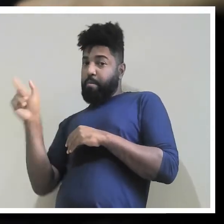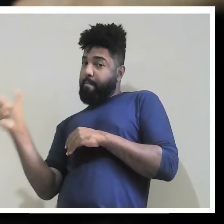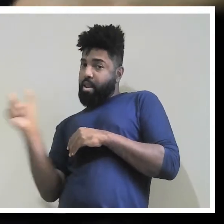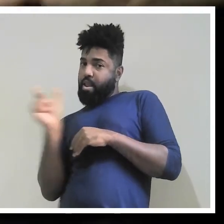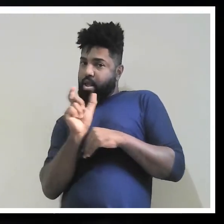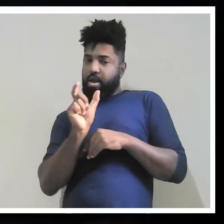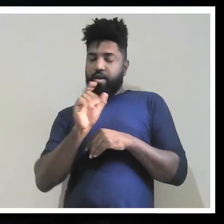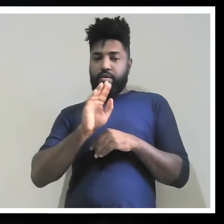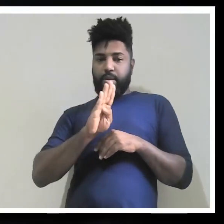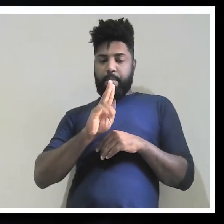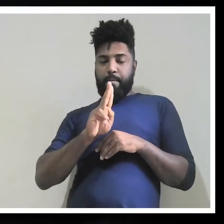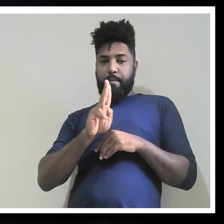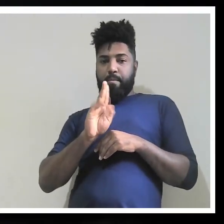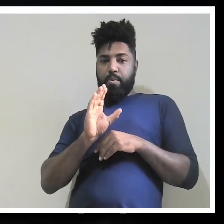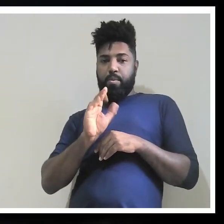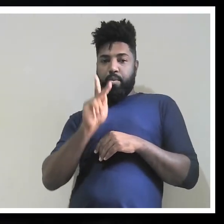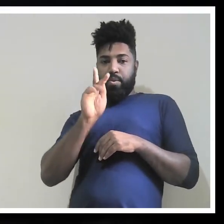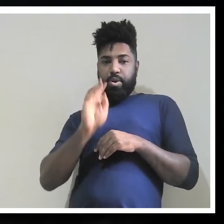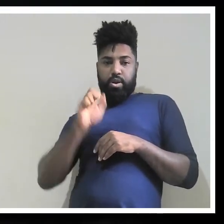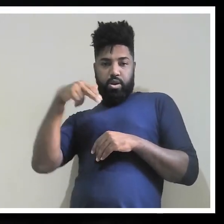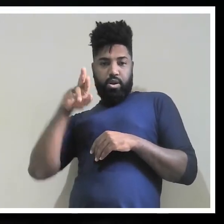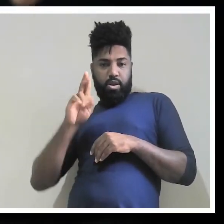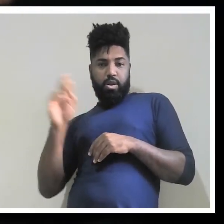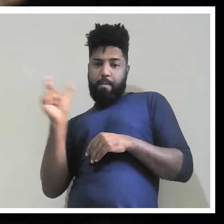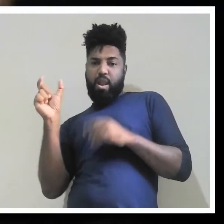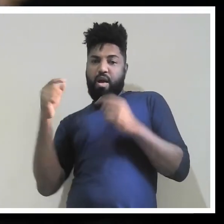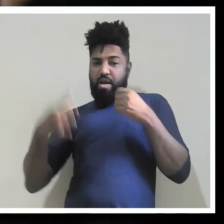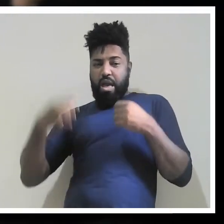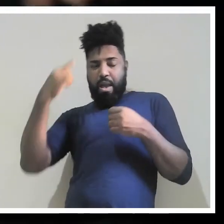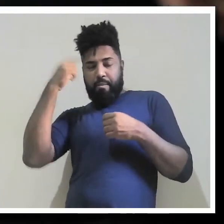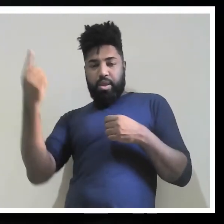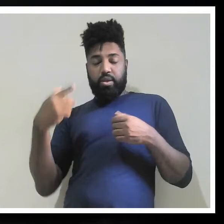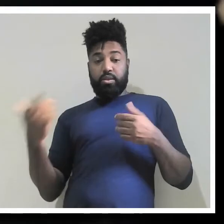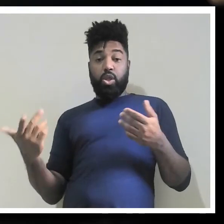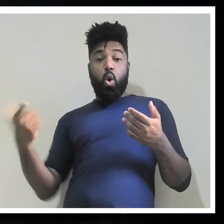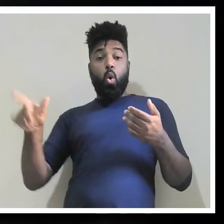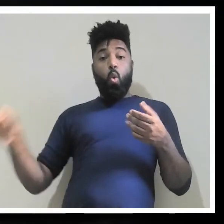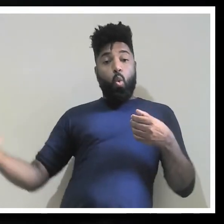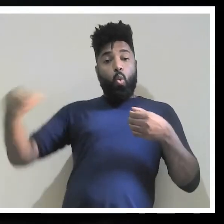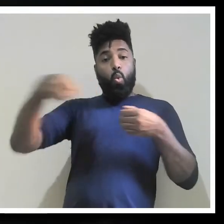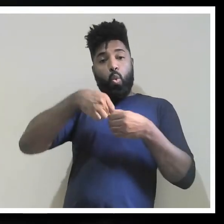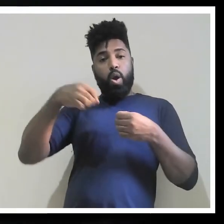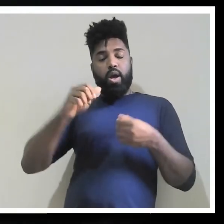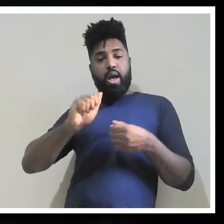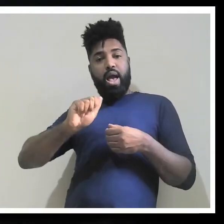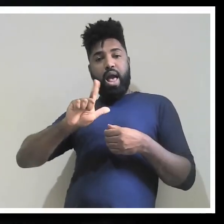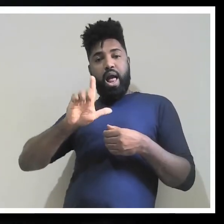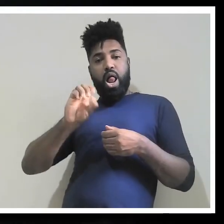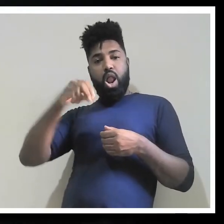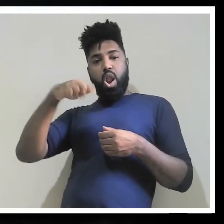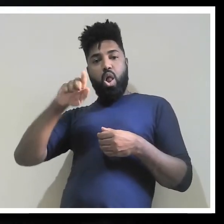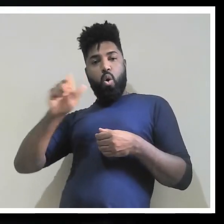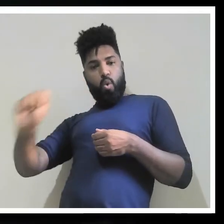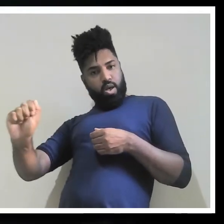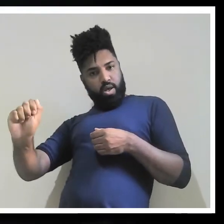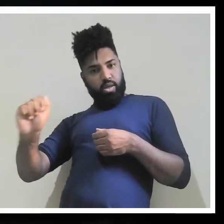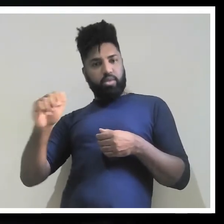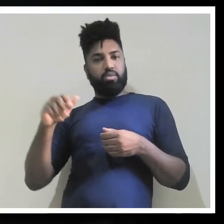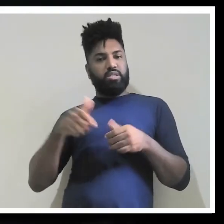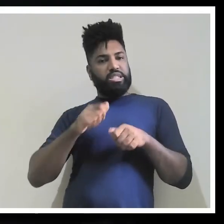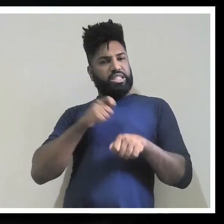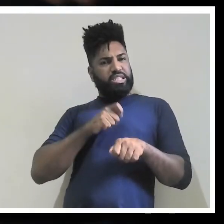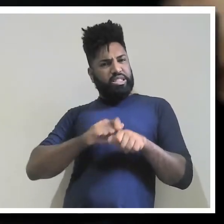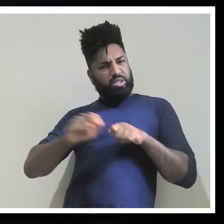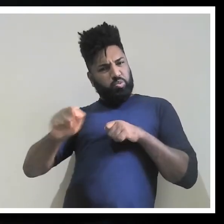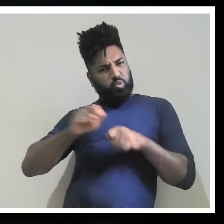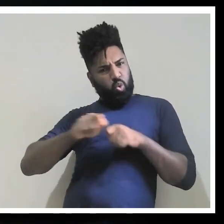no Kitasato, nós vamos precisar de um outro material chamado de alonga, ou alonga de borracha. Essa alonga vai permitir